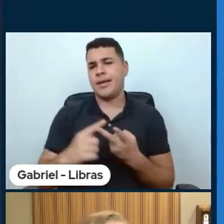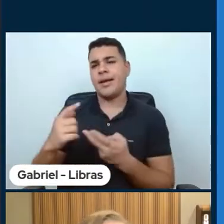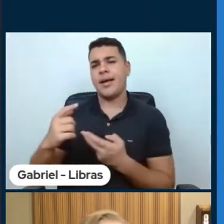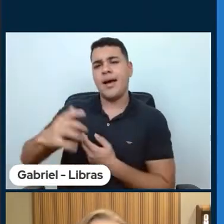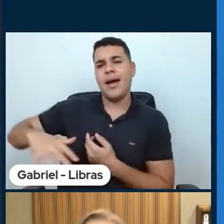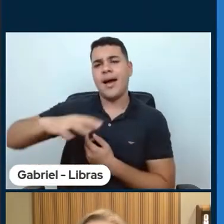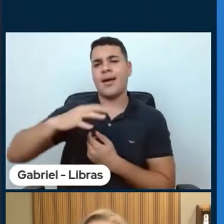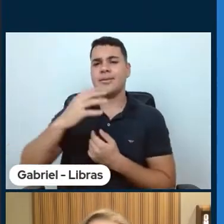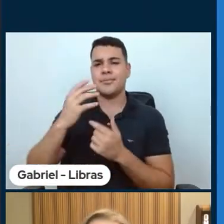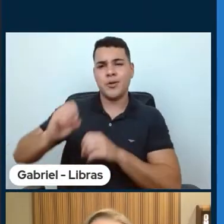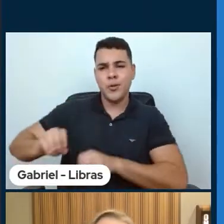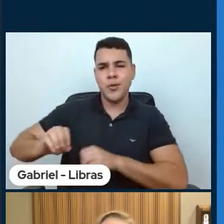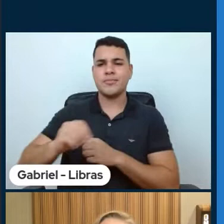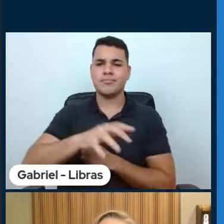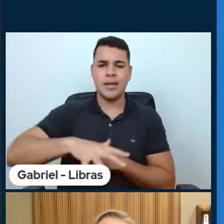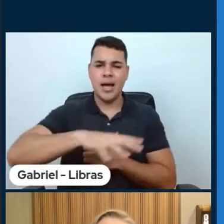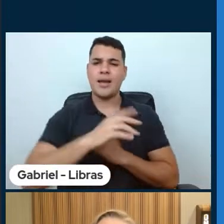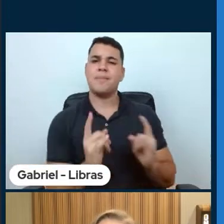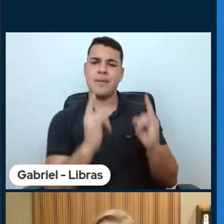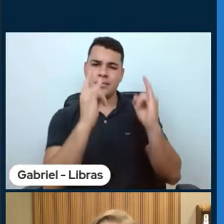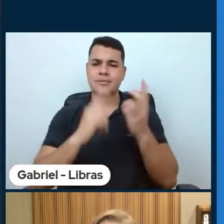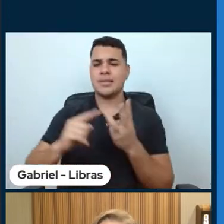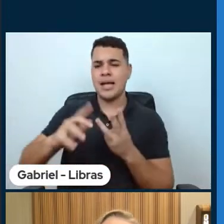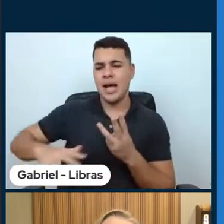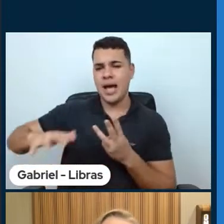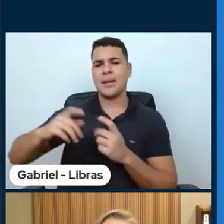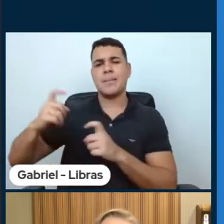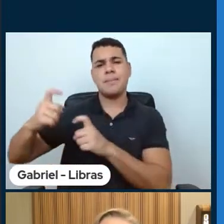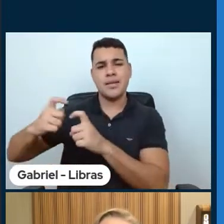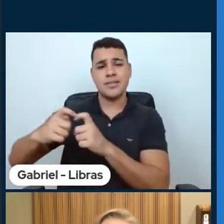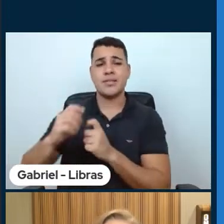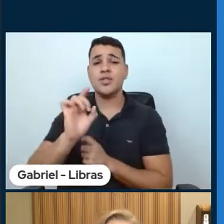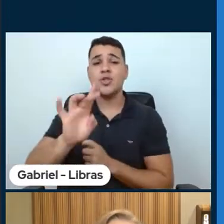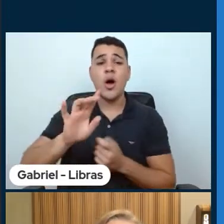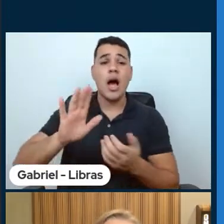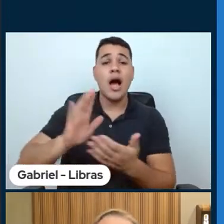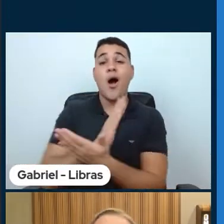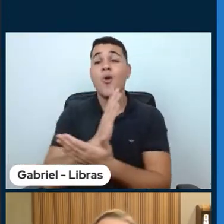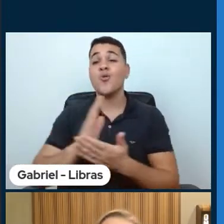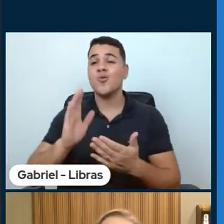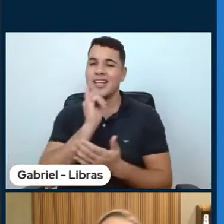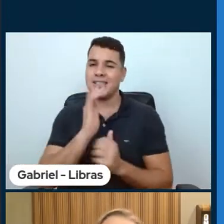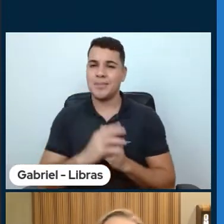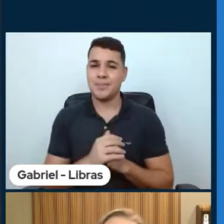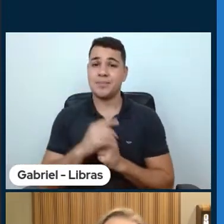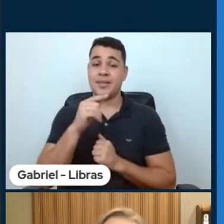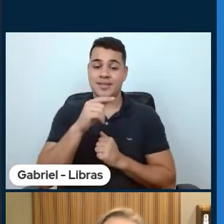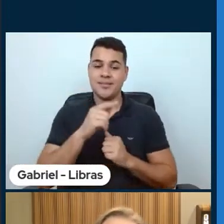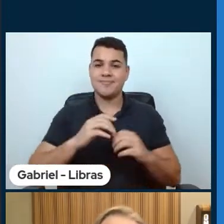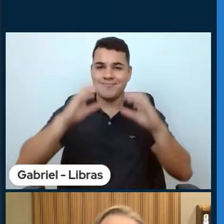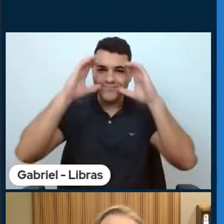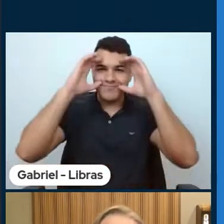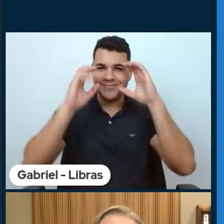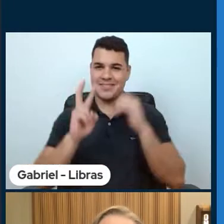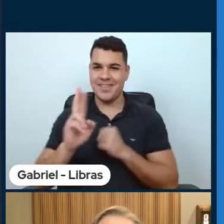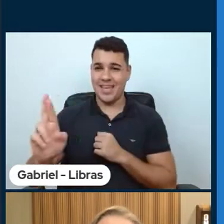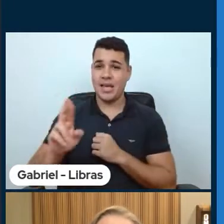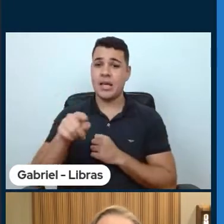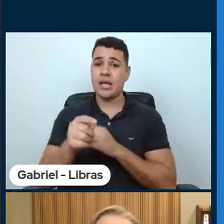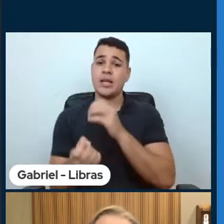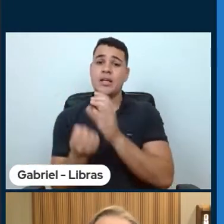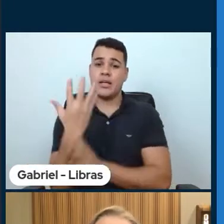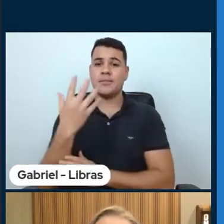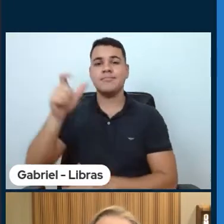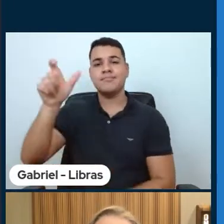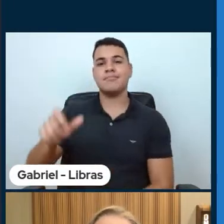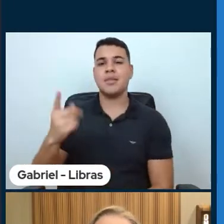essa arte que vocês estão vendo foi feita pelo Bruno Pedrosa meu colega de X RBR também o fundador da associação então